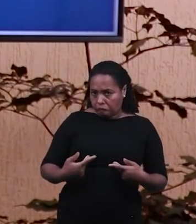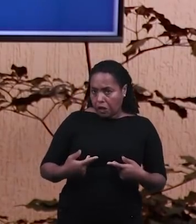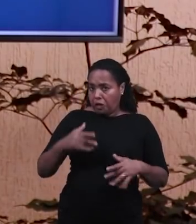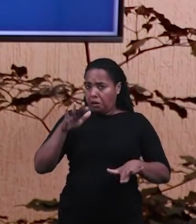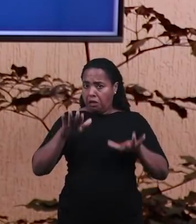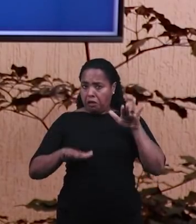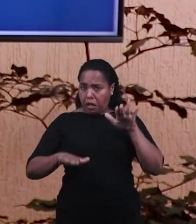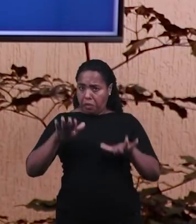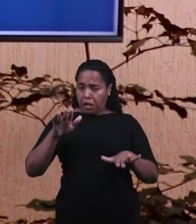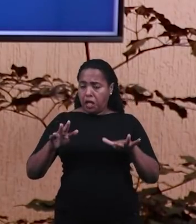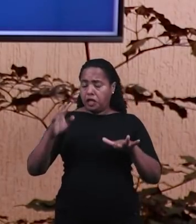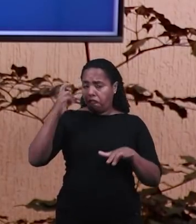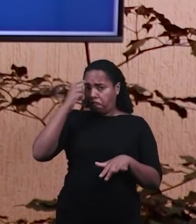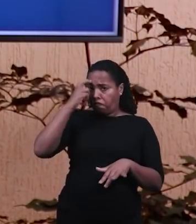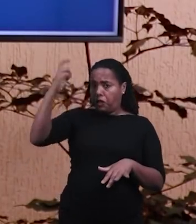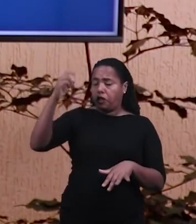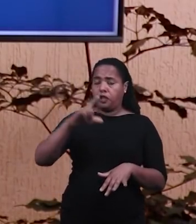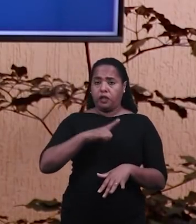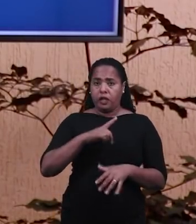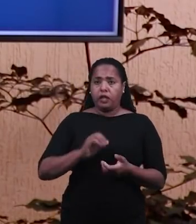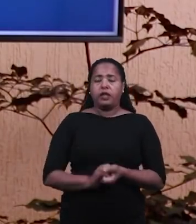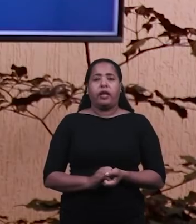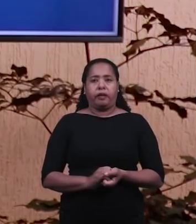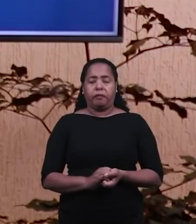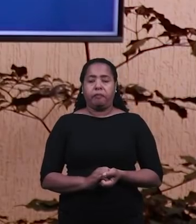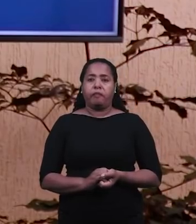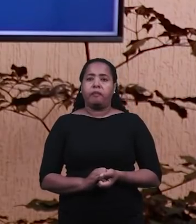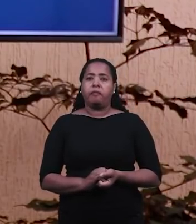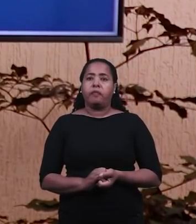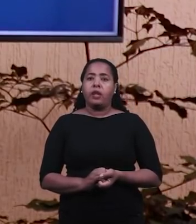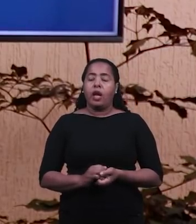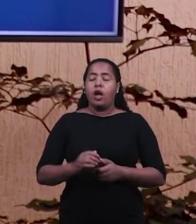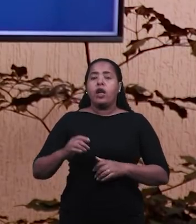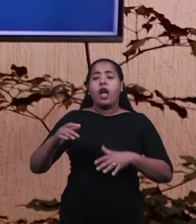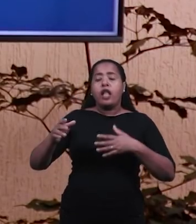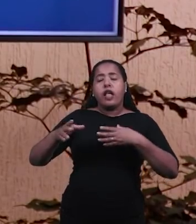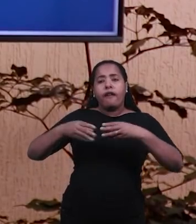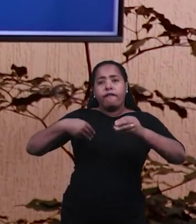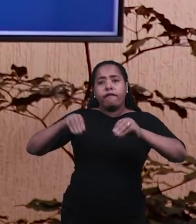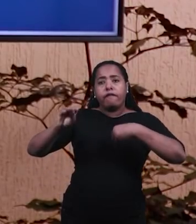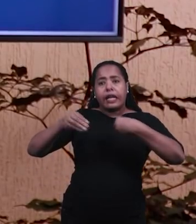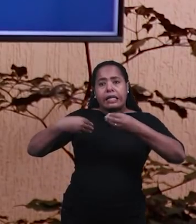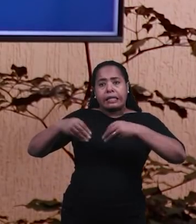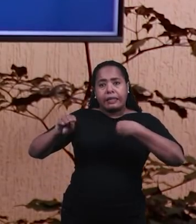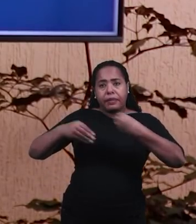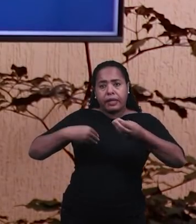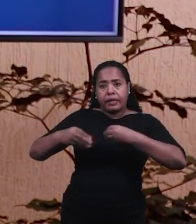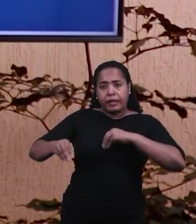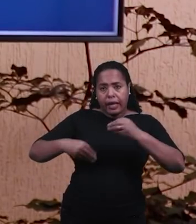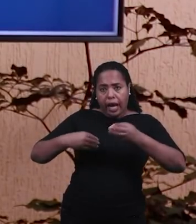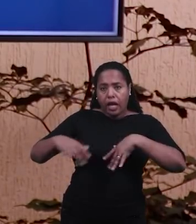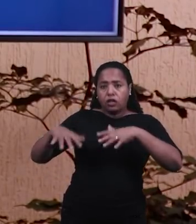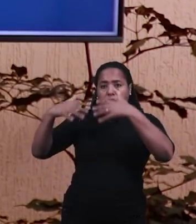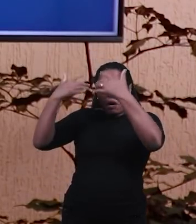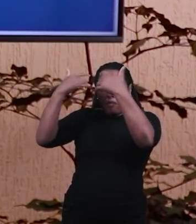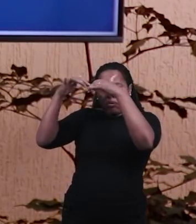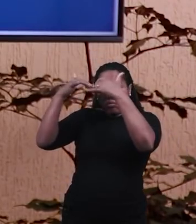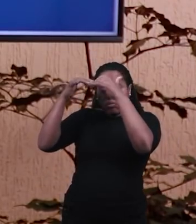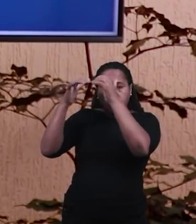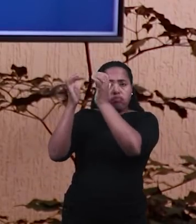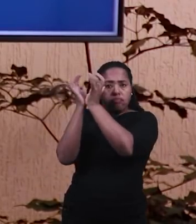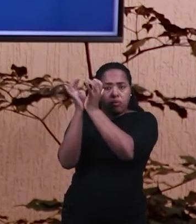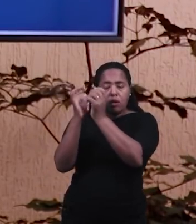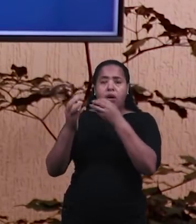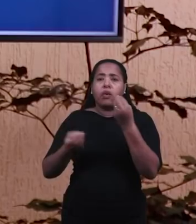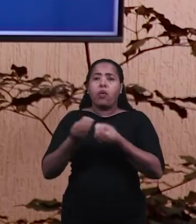independente da sua inteligência. Inflexíveis, uma inflexibilidade cognitiva. Então, fazê-los entender um ponto